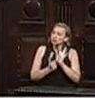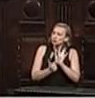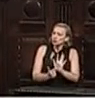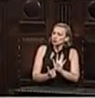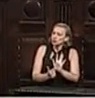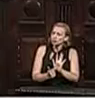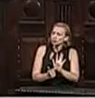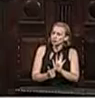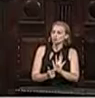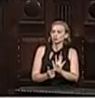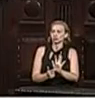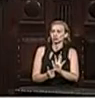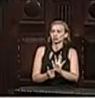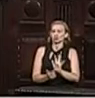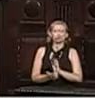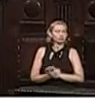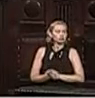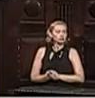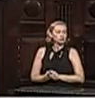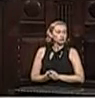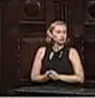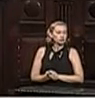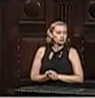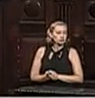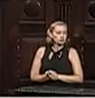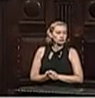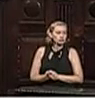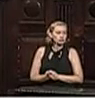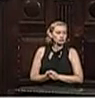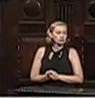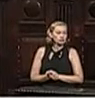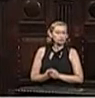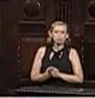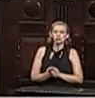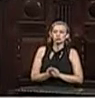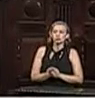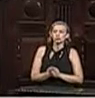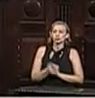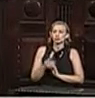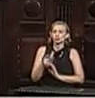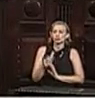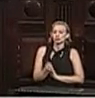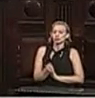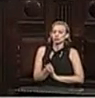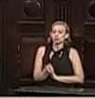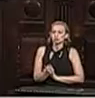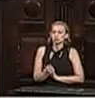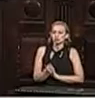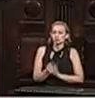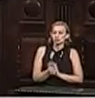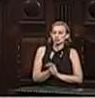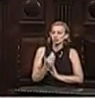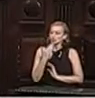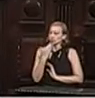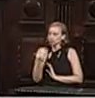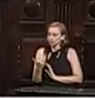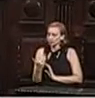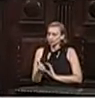contestação preliminar à proposta da Procuradoria-Geral. E